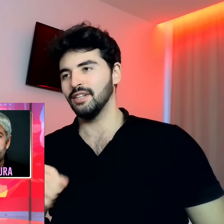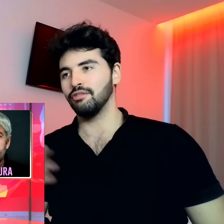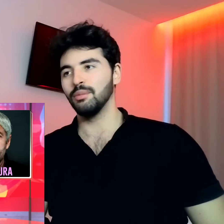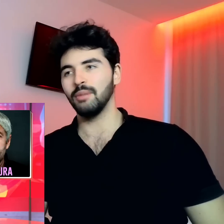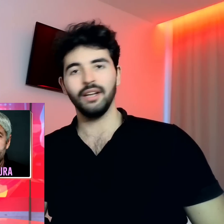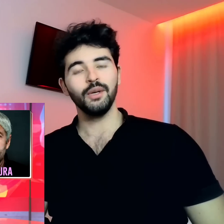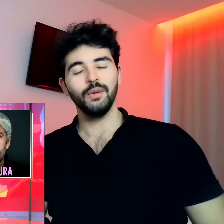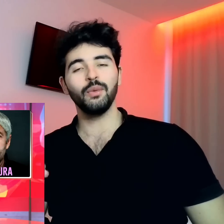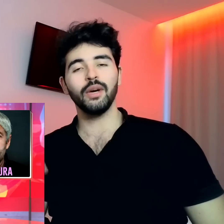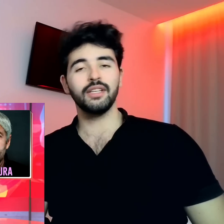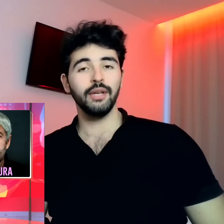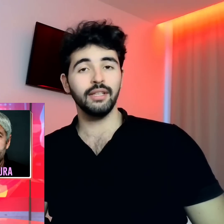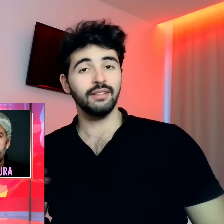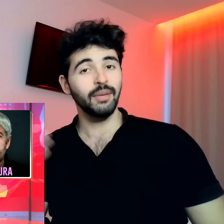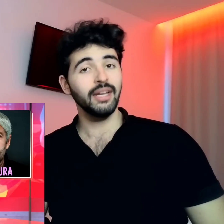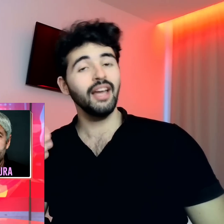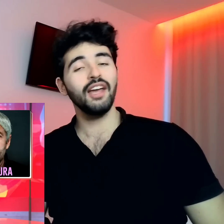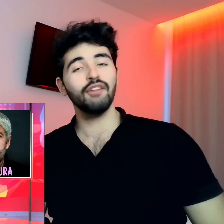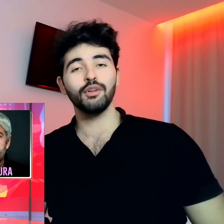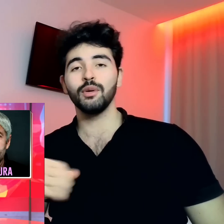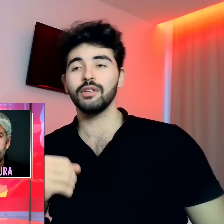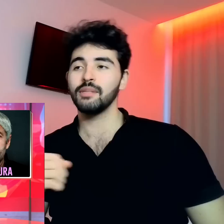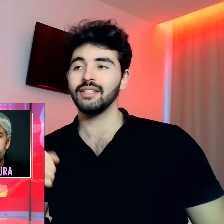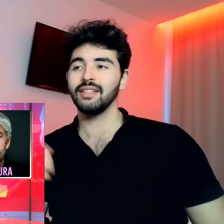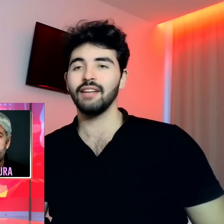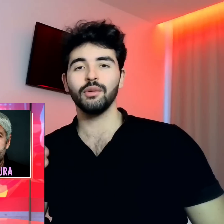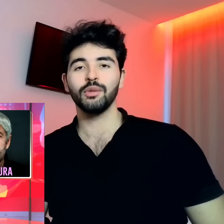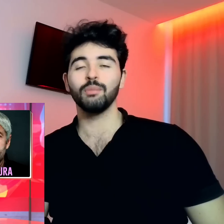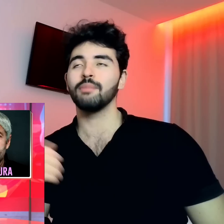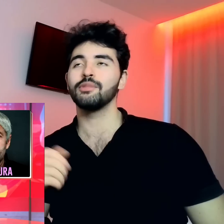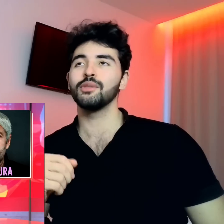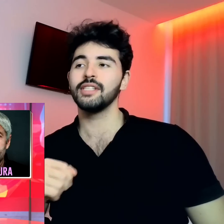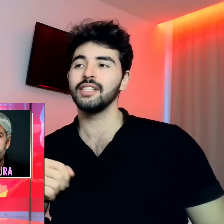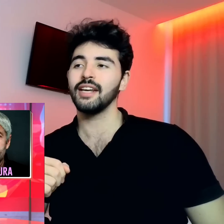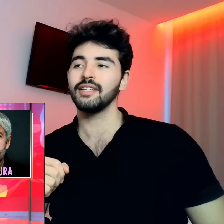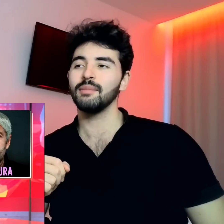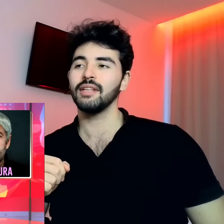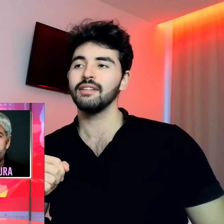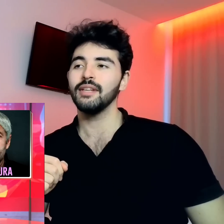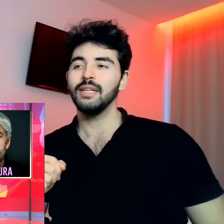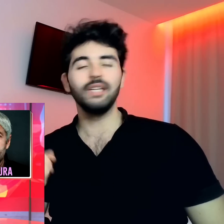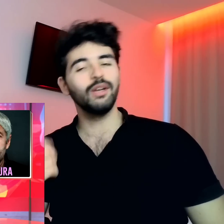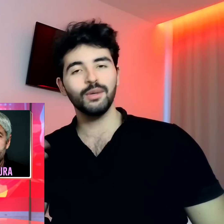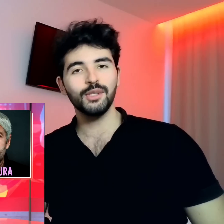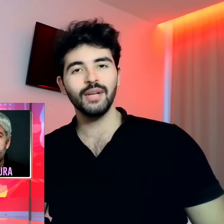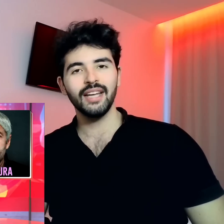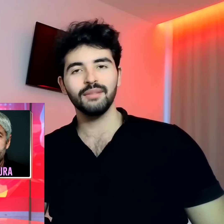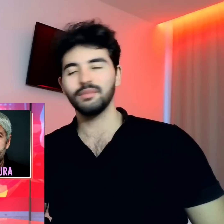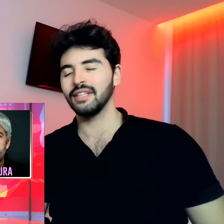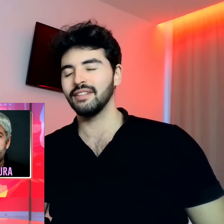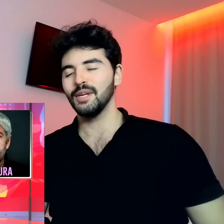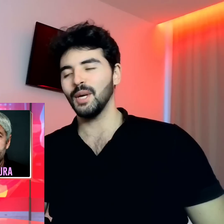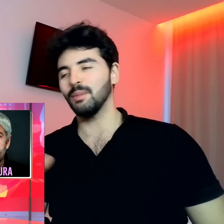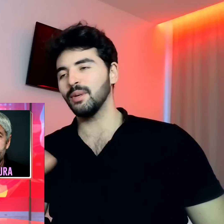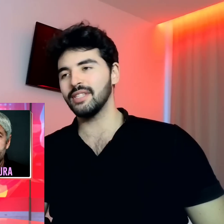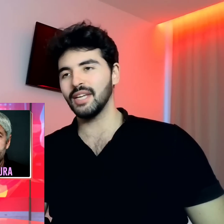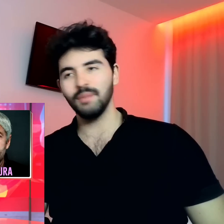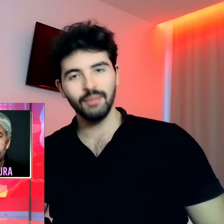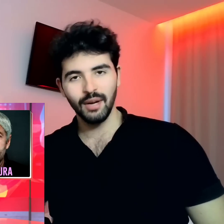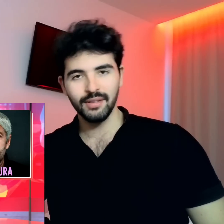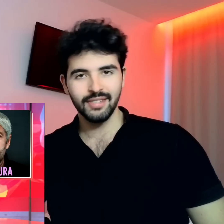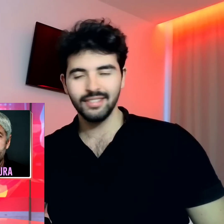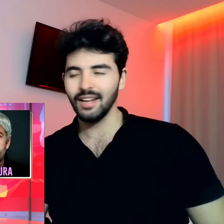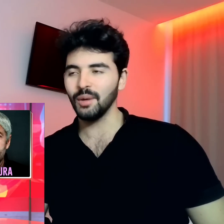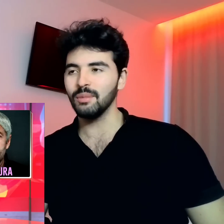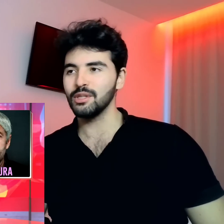coisa fenomenal. O Eduardo Cabrita também, em Évora, curiosamente, andava a atropelar pessoas, indiretamente, e não lhe aconteceu nada. Portanto, é uma coisa que a